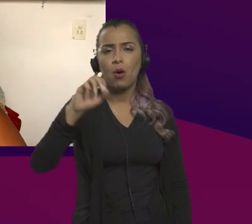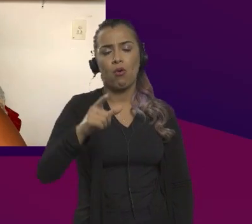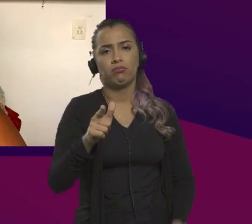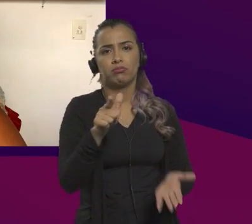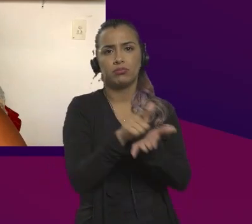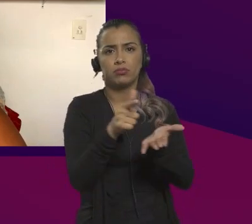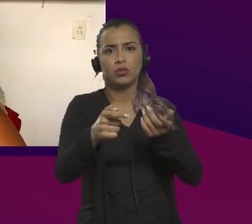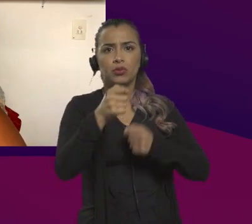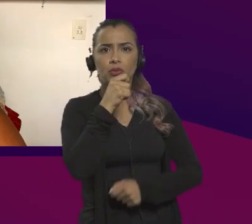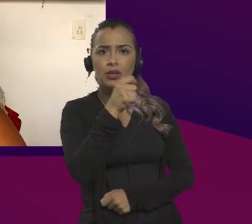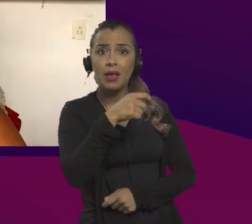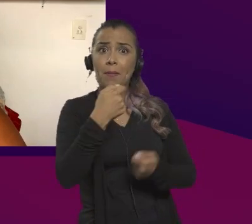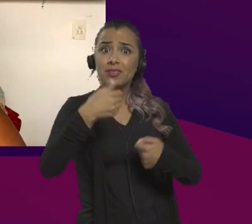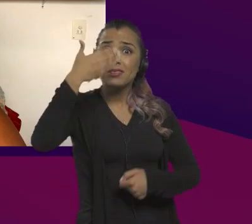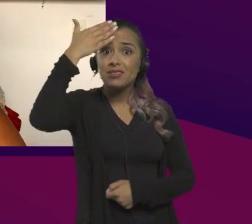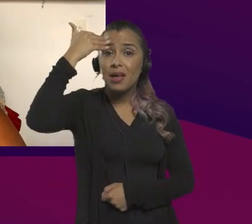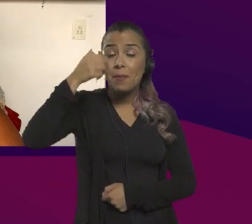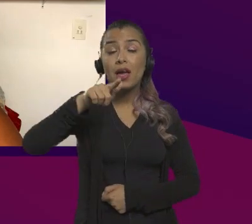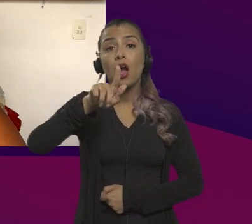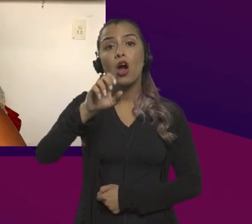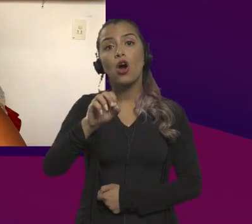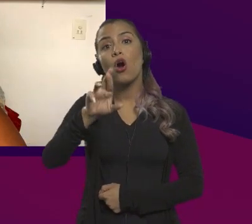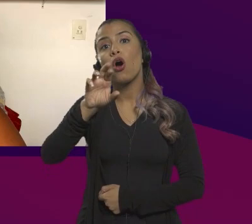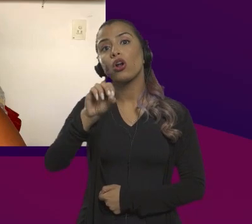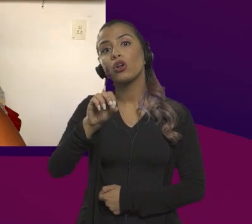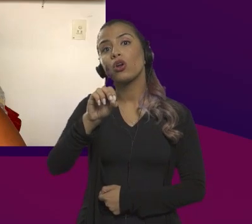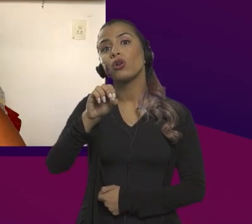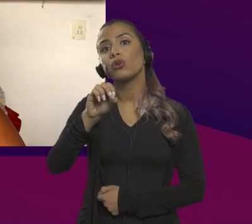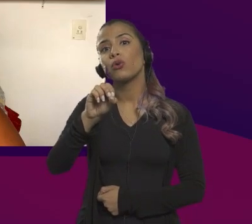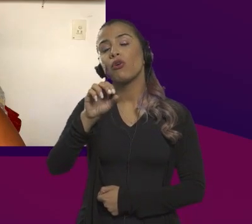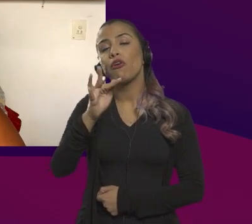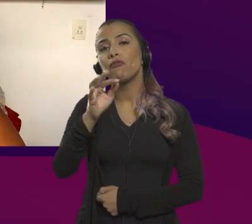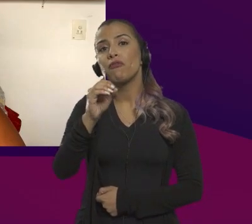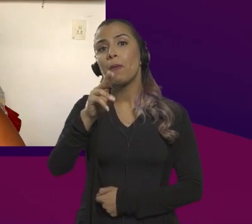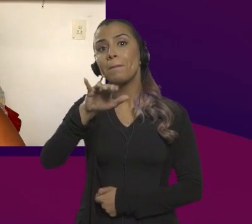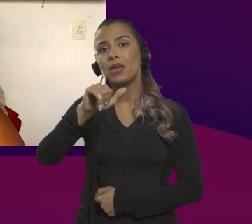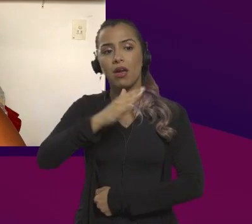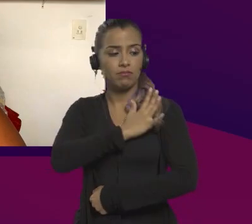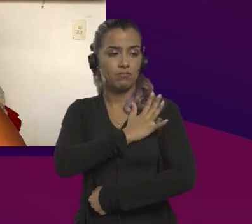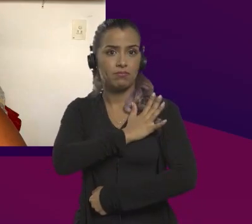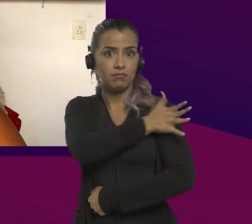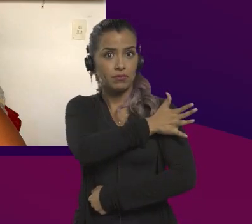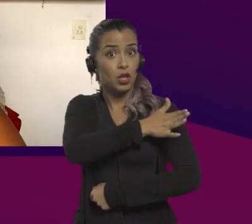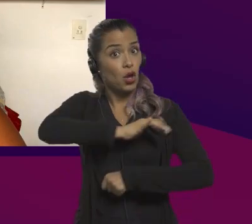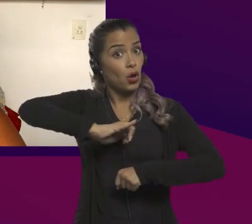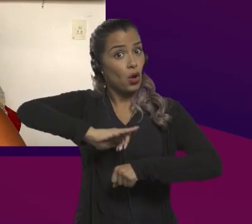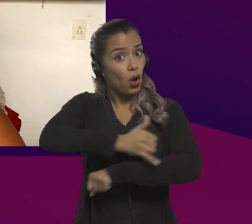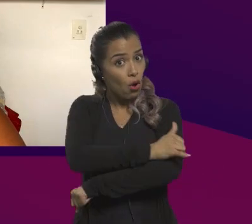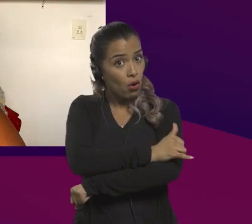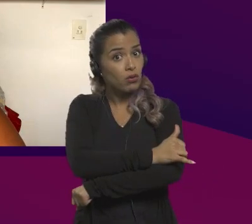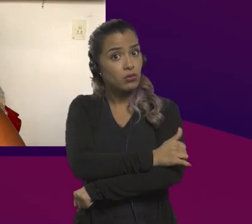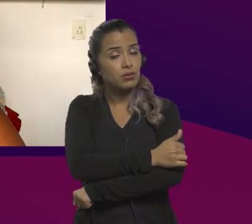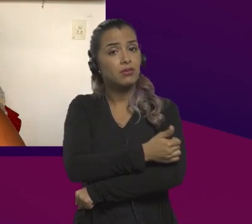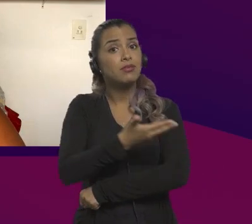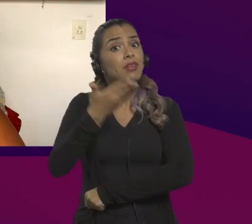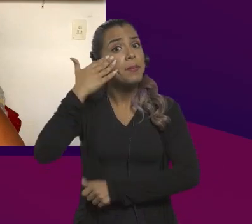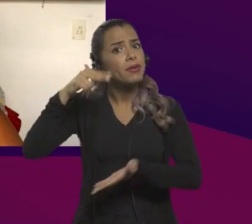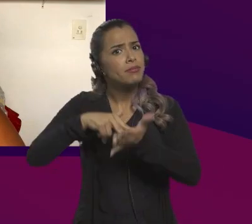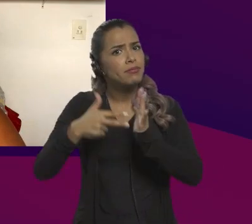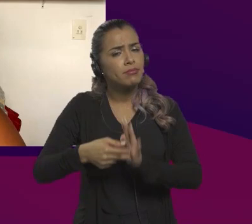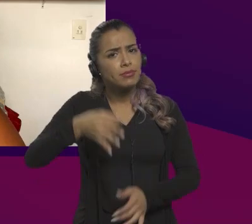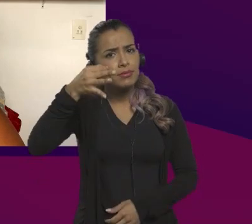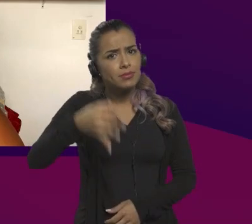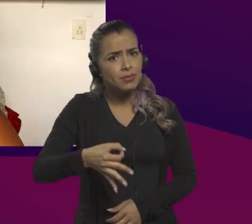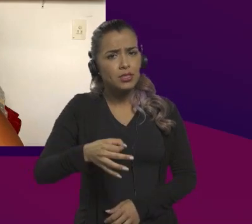gordofobia e as pessoas, né, influenciadores têm que ter responsabilidade de não tirar isso, né, não querendo falar que ninguém pode falar